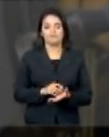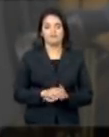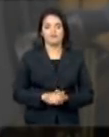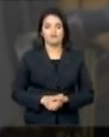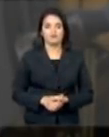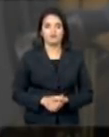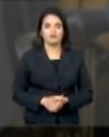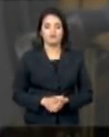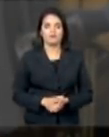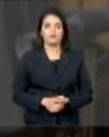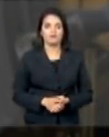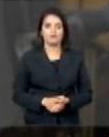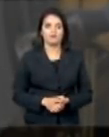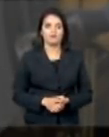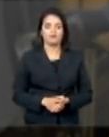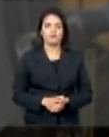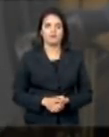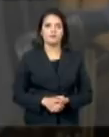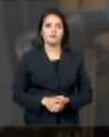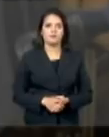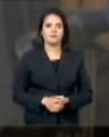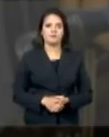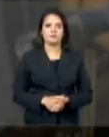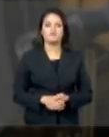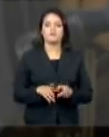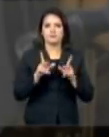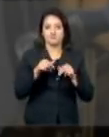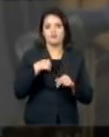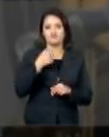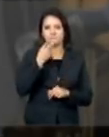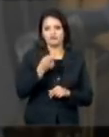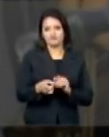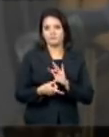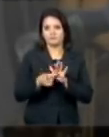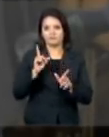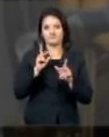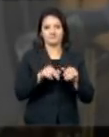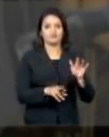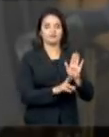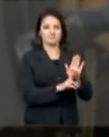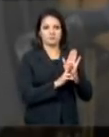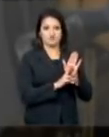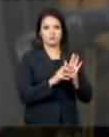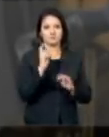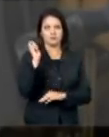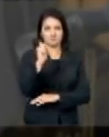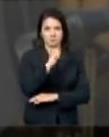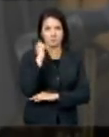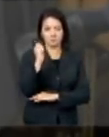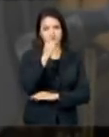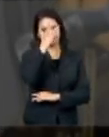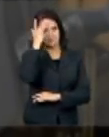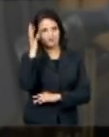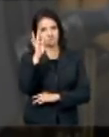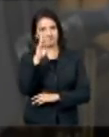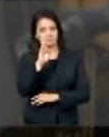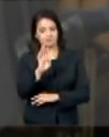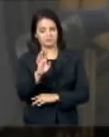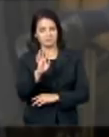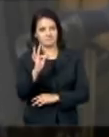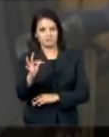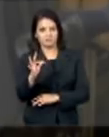quanto a assim anuncia em relação àquele recurso extraordinário provindo do rio grande do sul em relação ao servidor do trt gaúcho trt